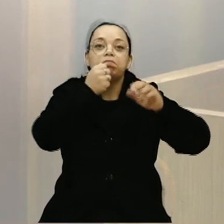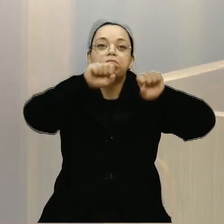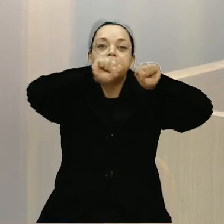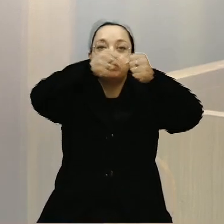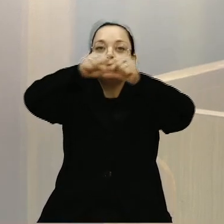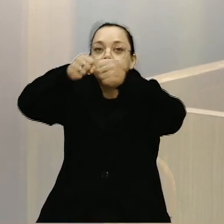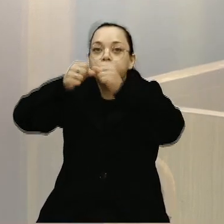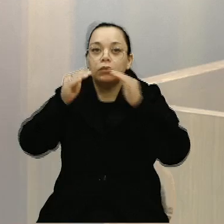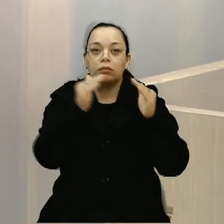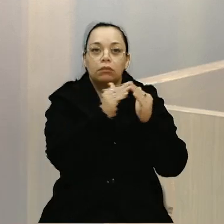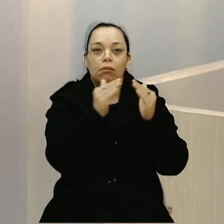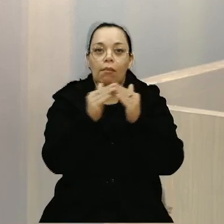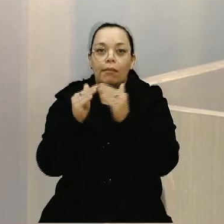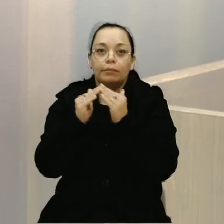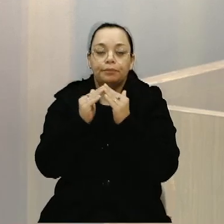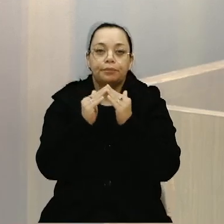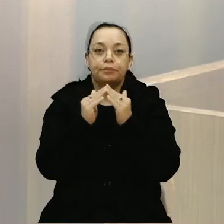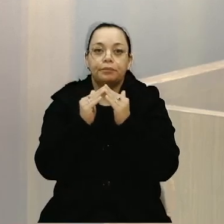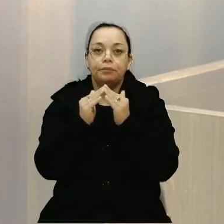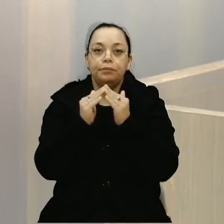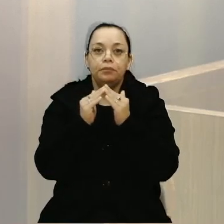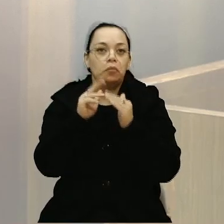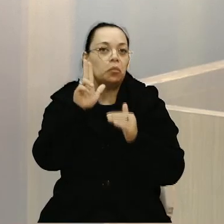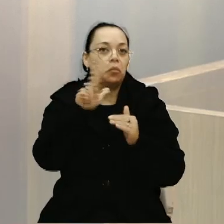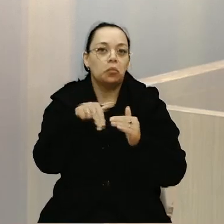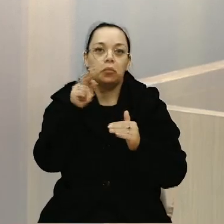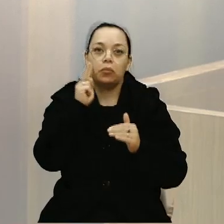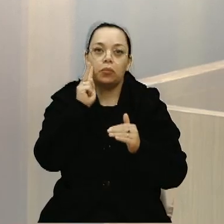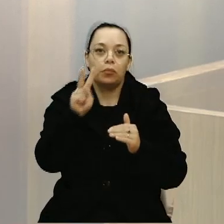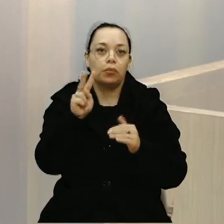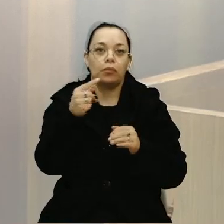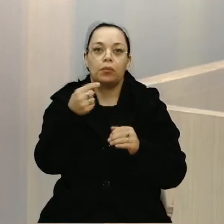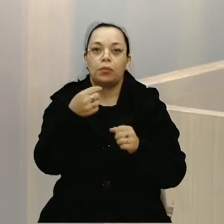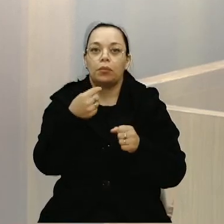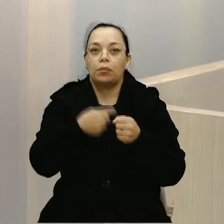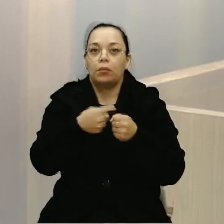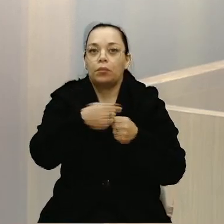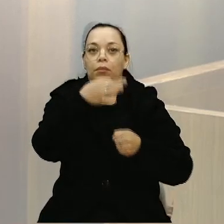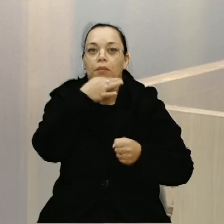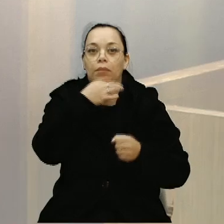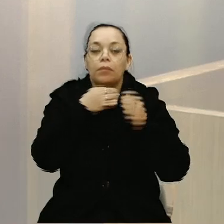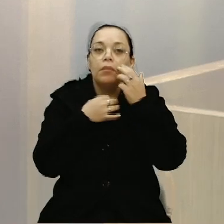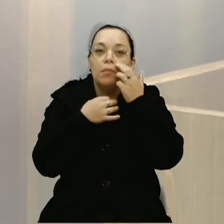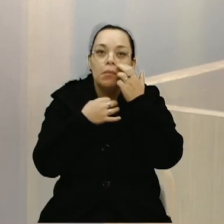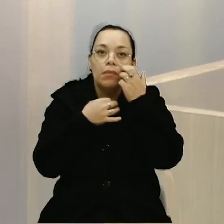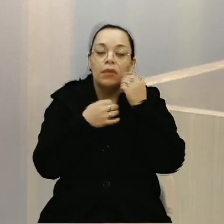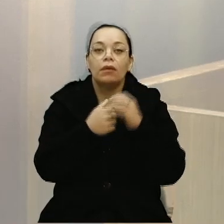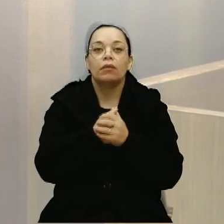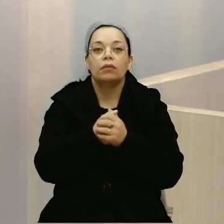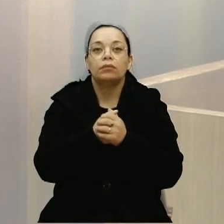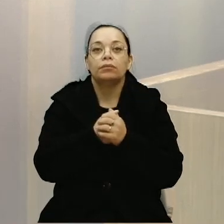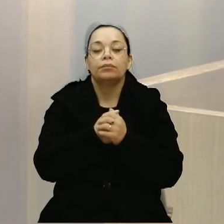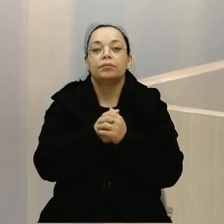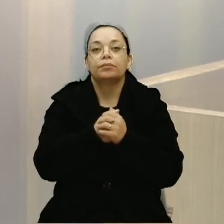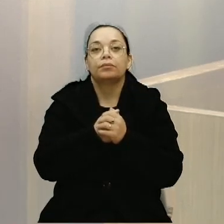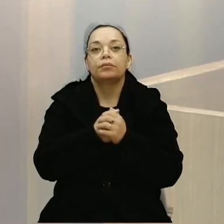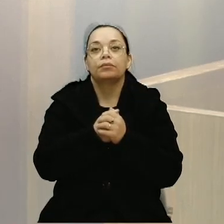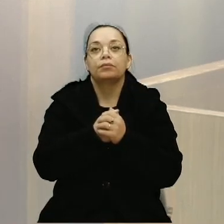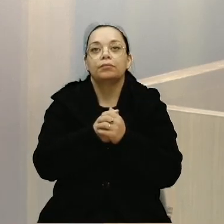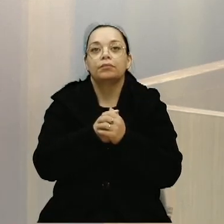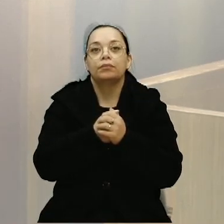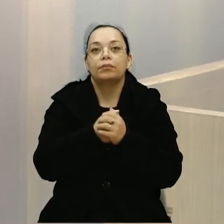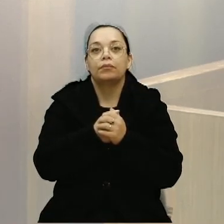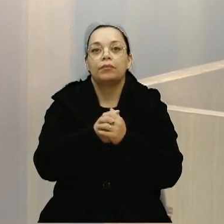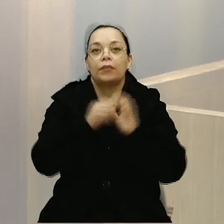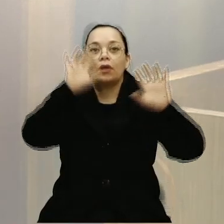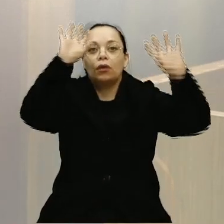casas, uma coisa nunca vista na cidade de Caxias do Sul, esses intempéries aí do